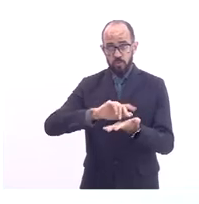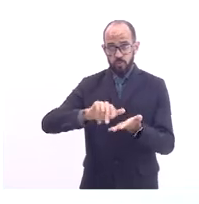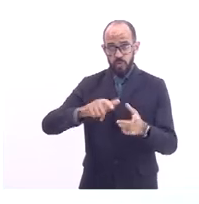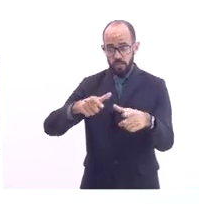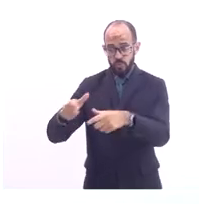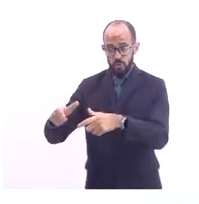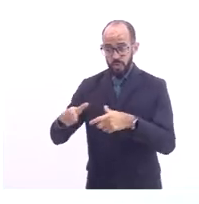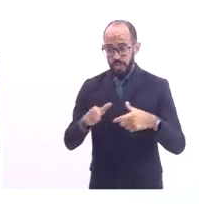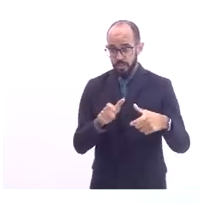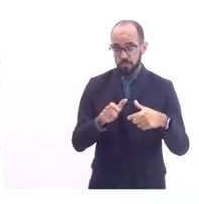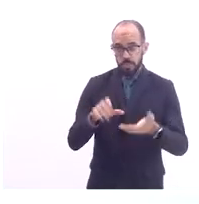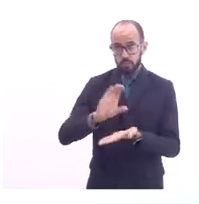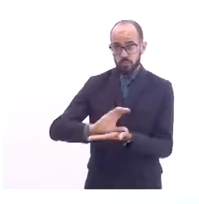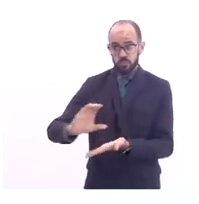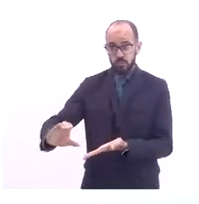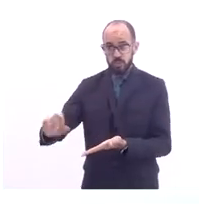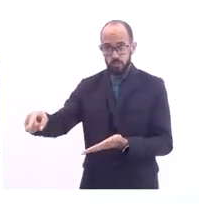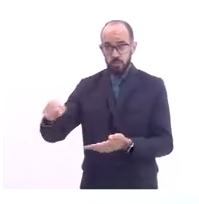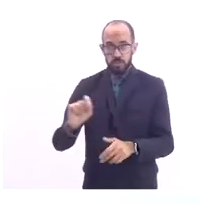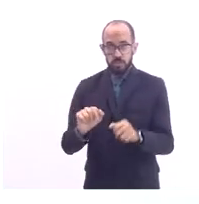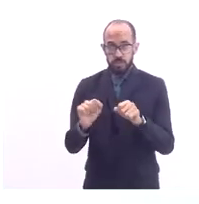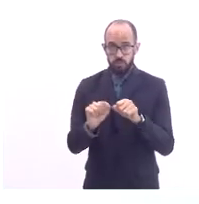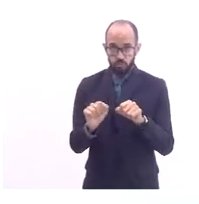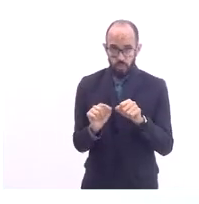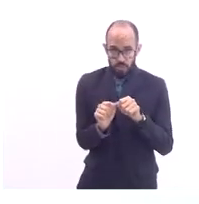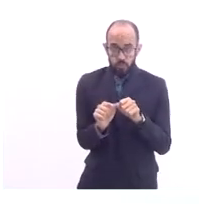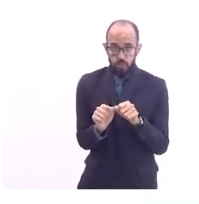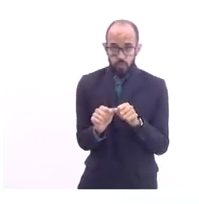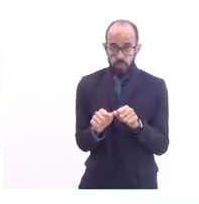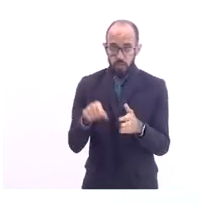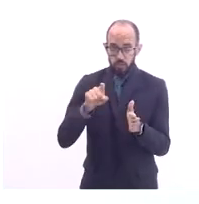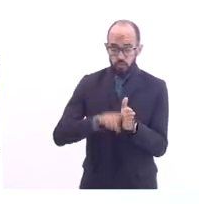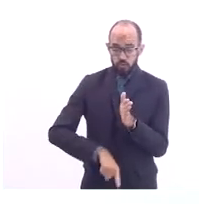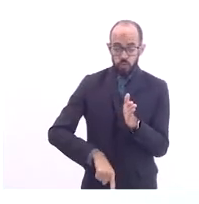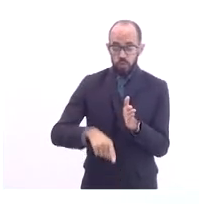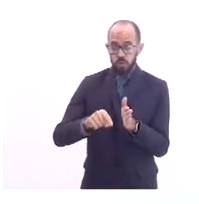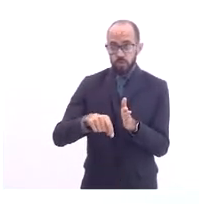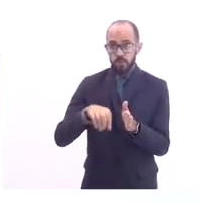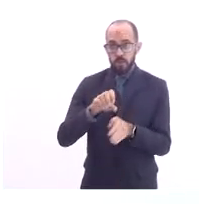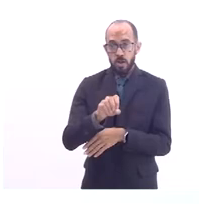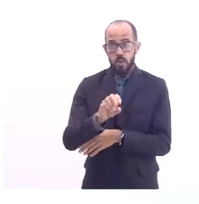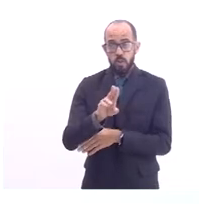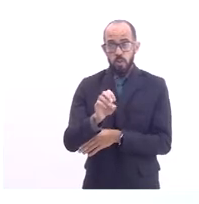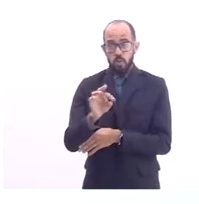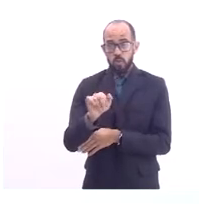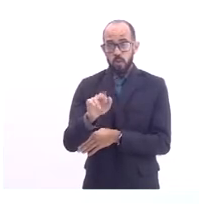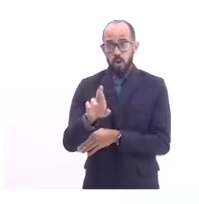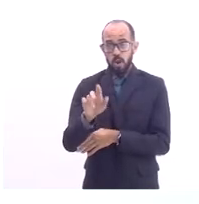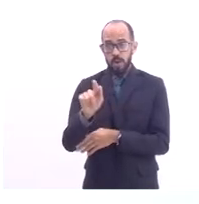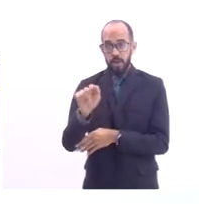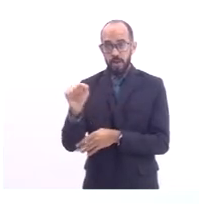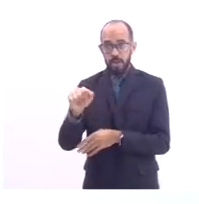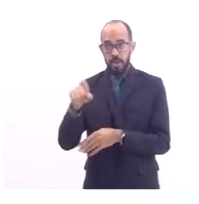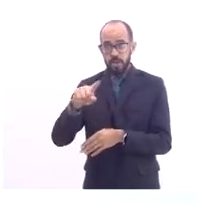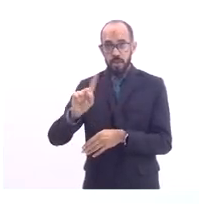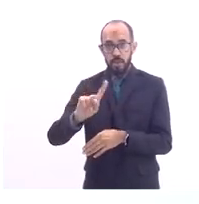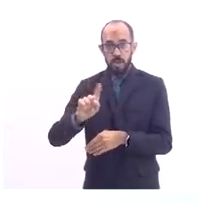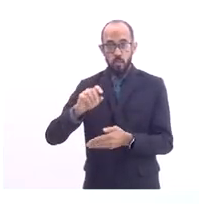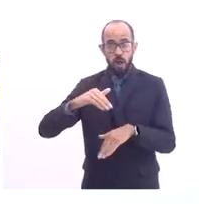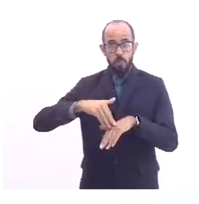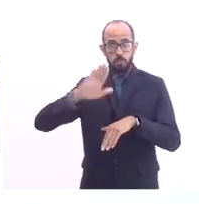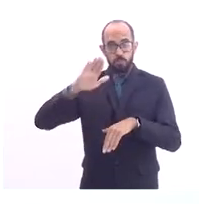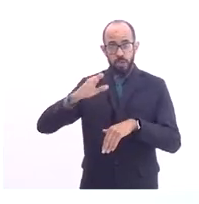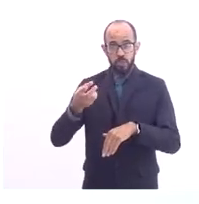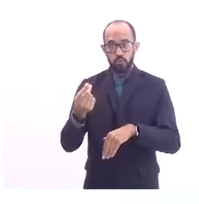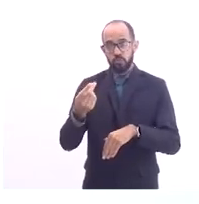que os investimentos sejam colocados, sejam abatidos da outorga e não venham repassar a tarifa. Porque botar um investimento para